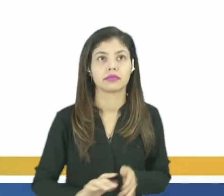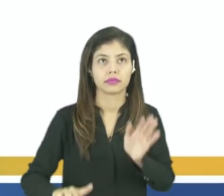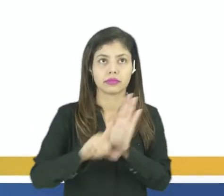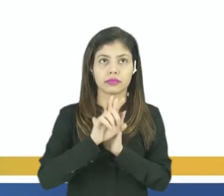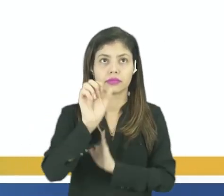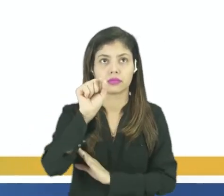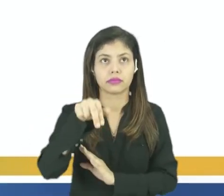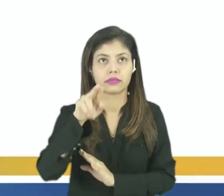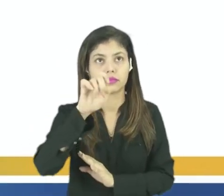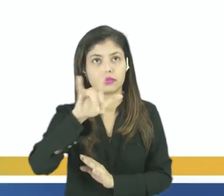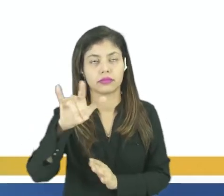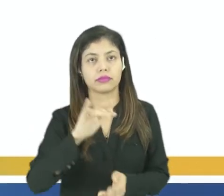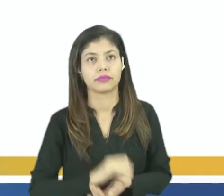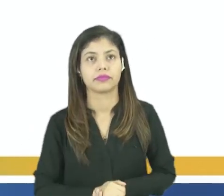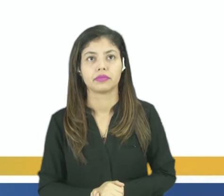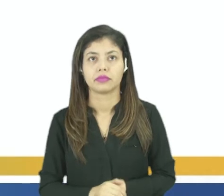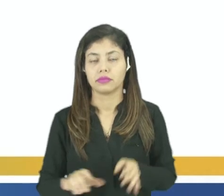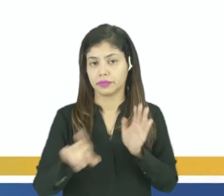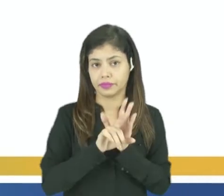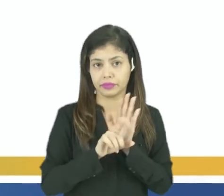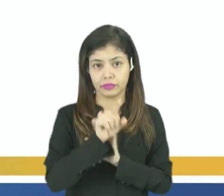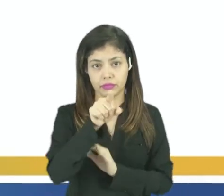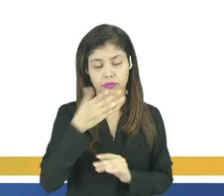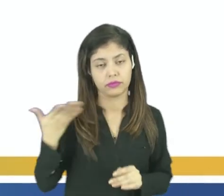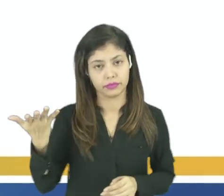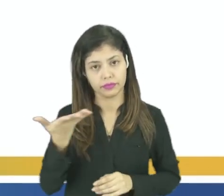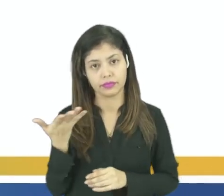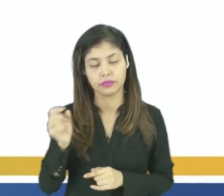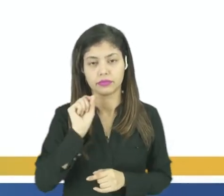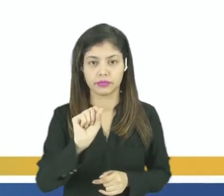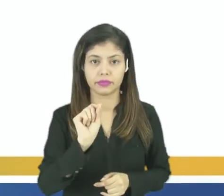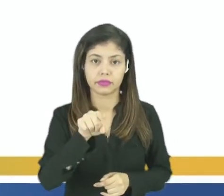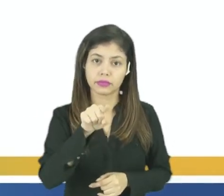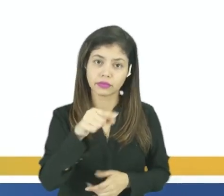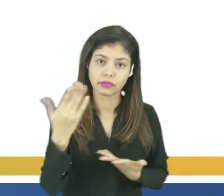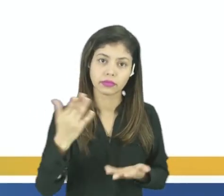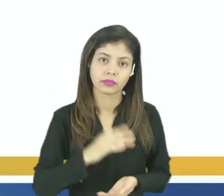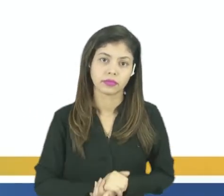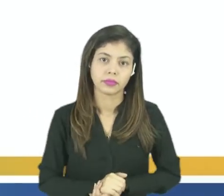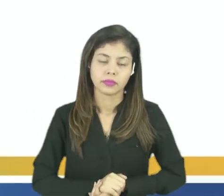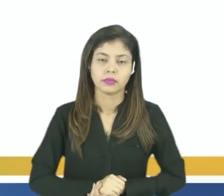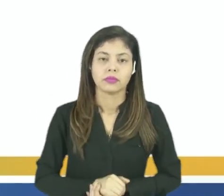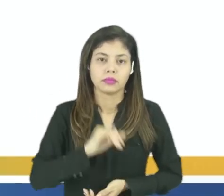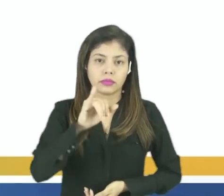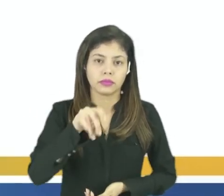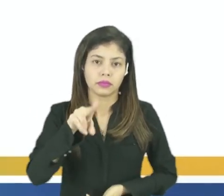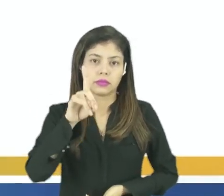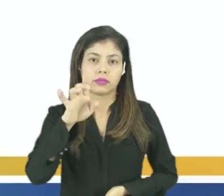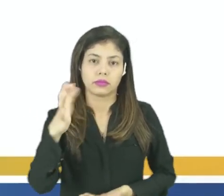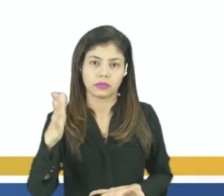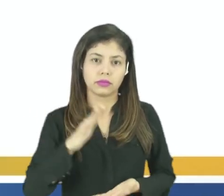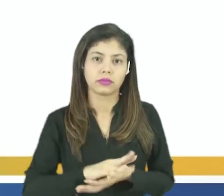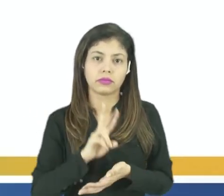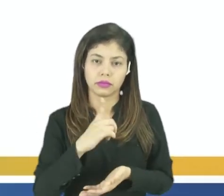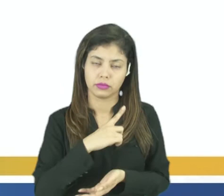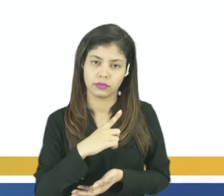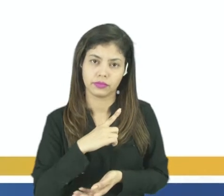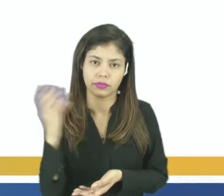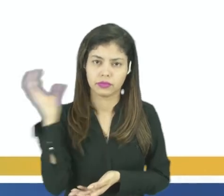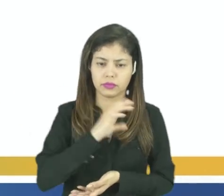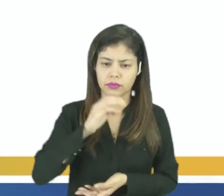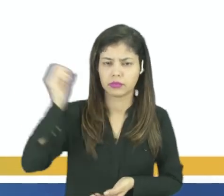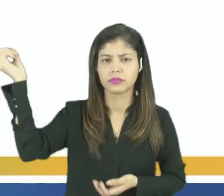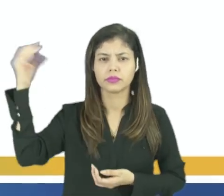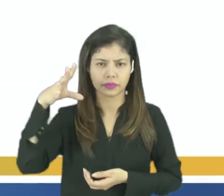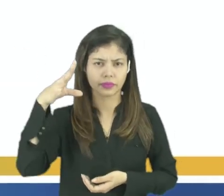ó. Se ele entortar para cá, o que está acontecendo, ó? A velocidade está diminuindo desse feixe e esse meio